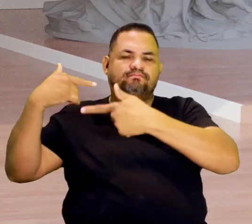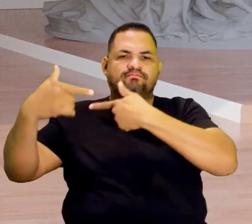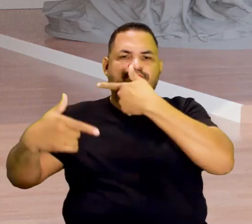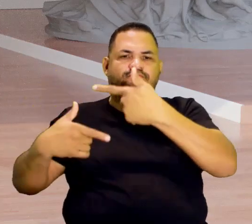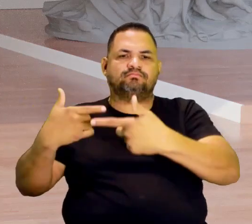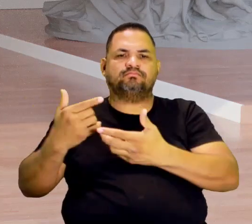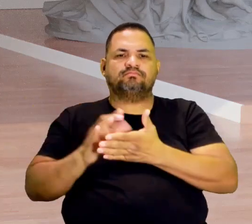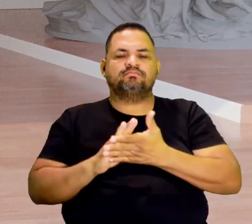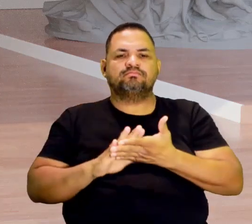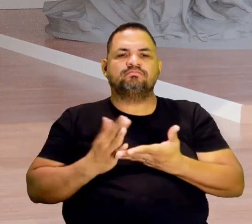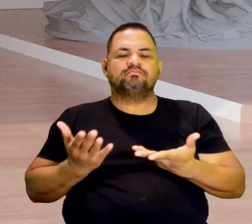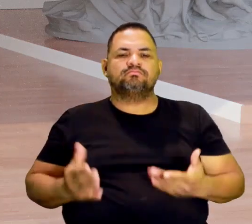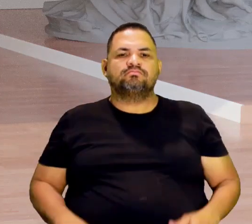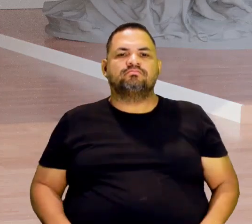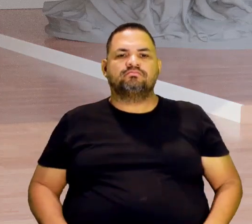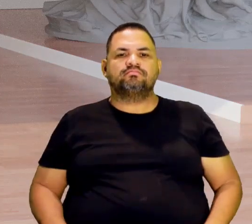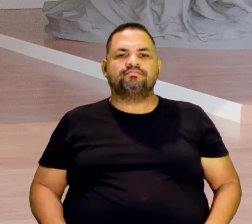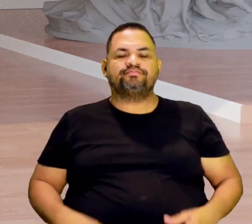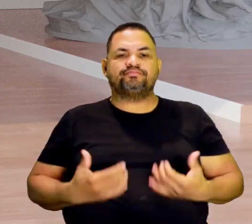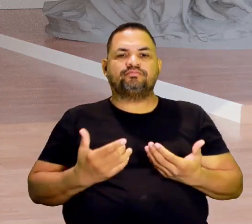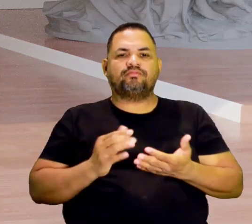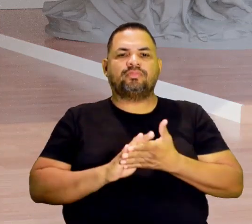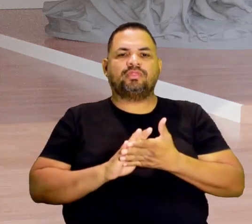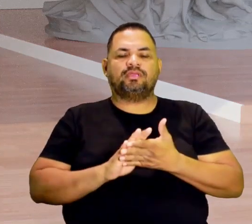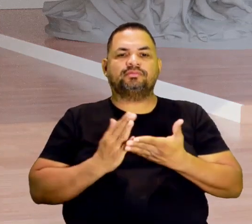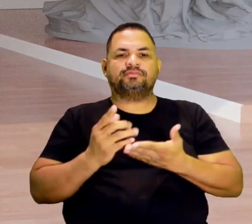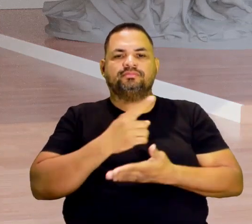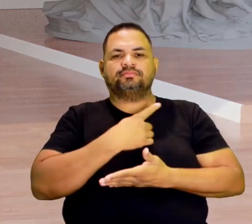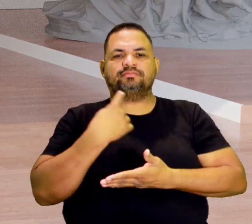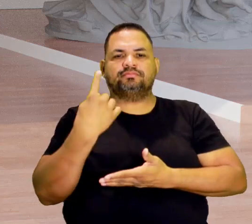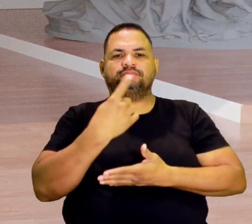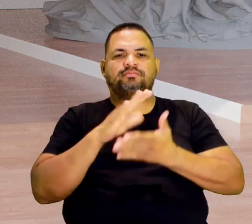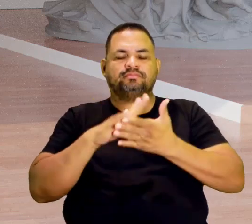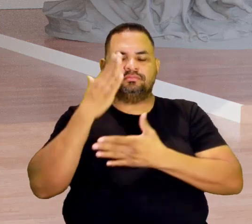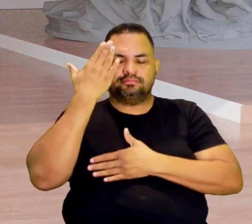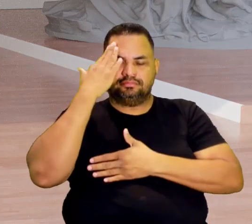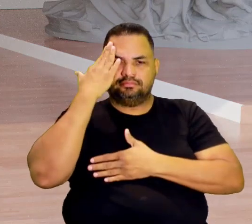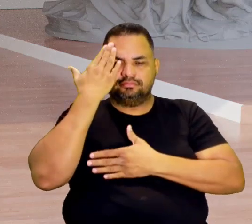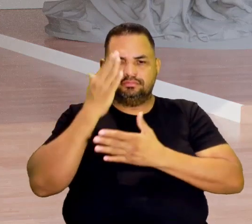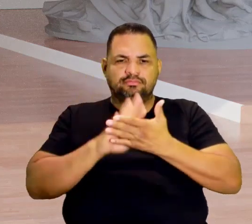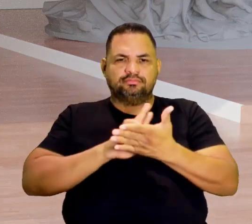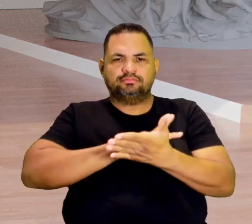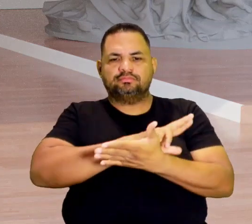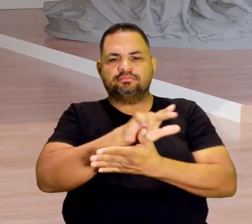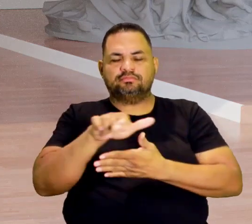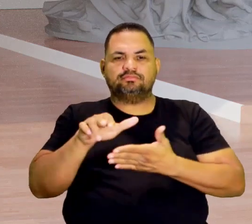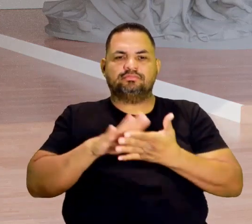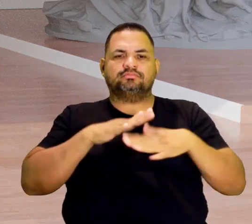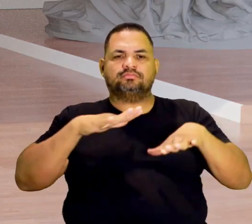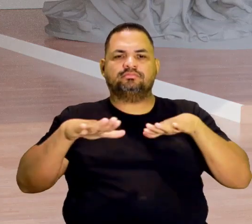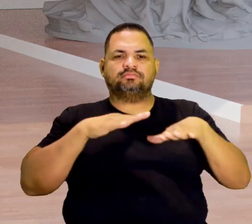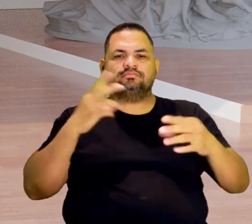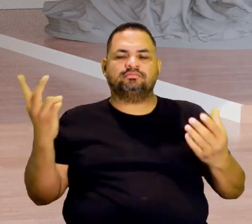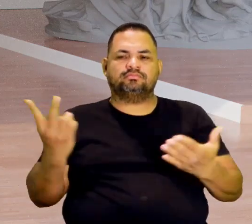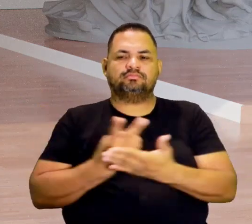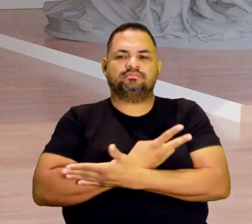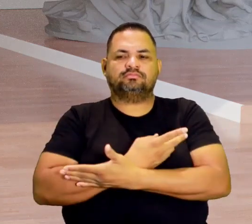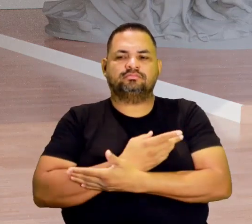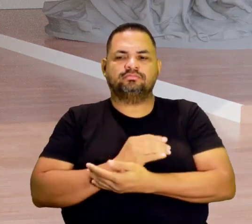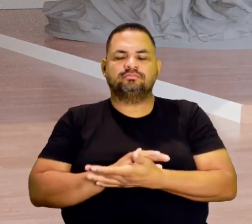estão estabelecidas. Então, através disso aí, nós vamos compreender os vários movimentos que